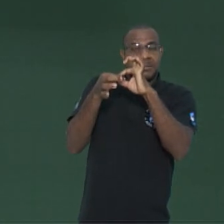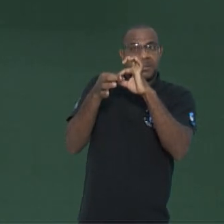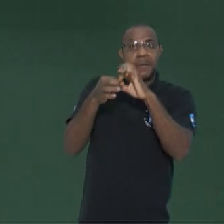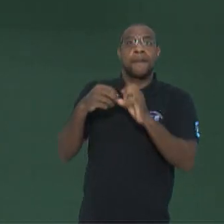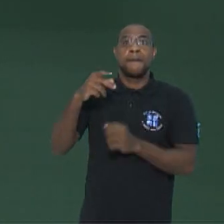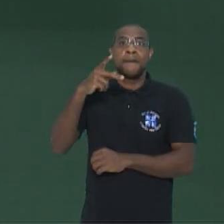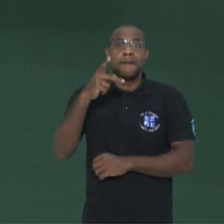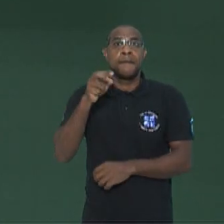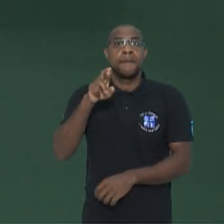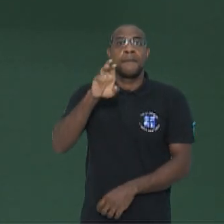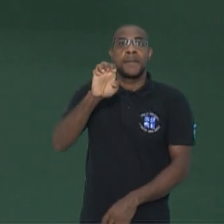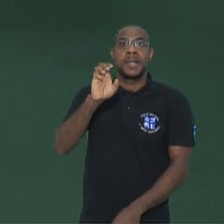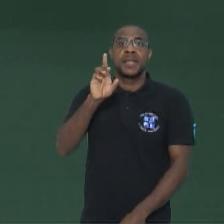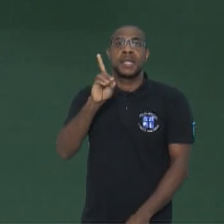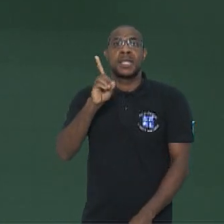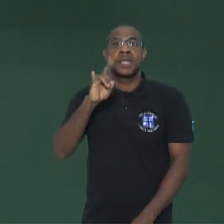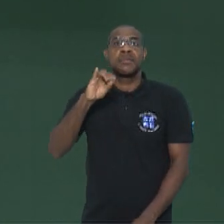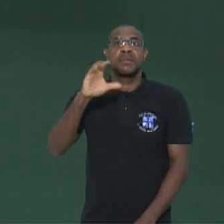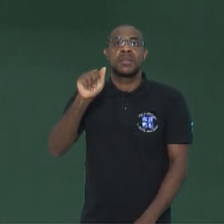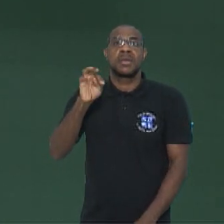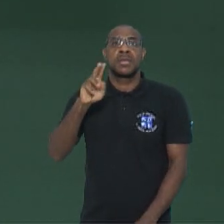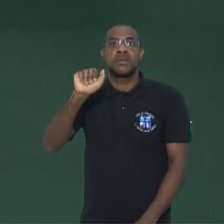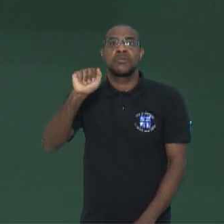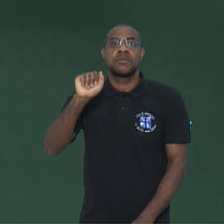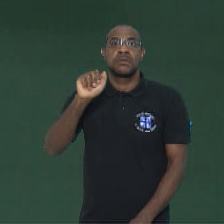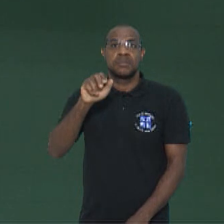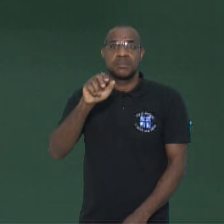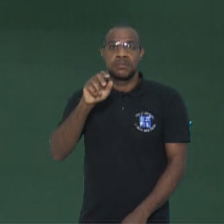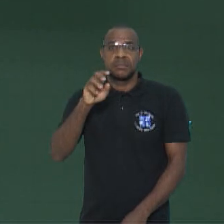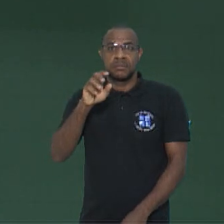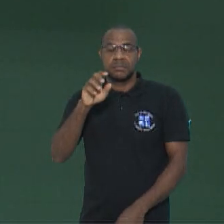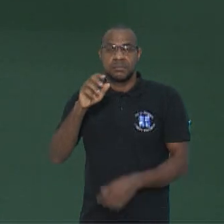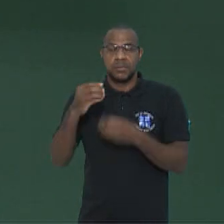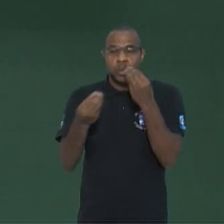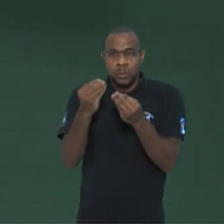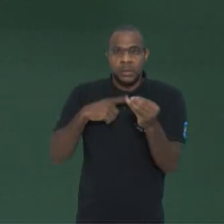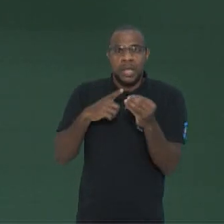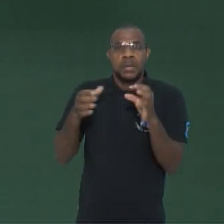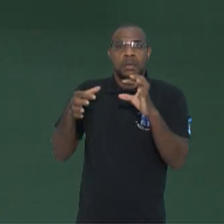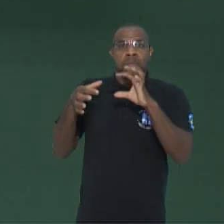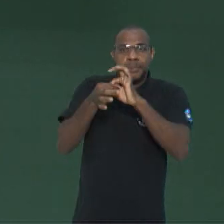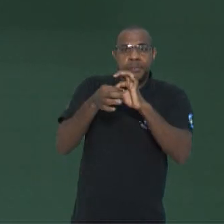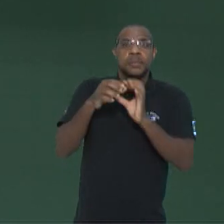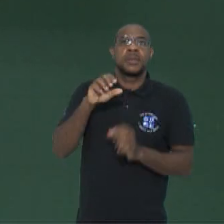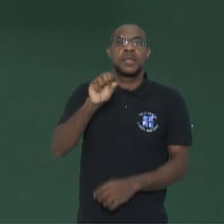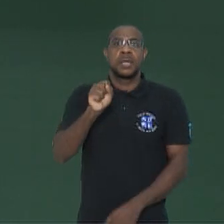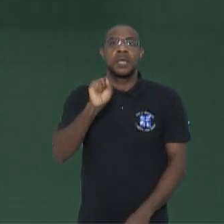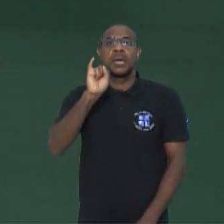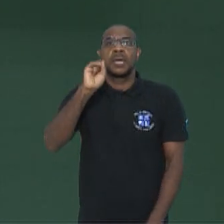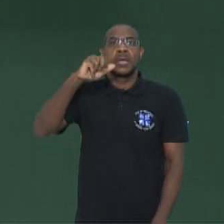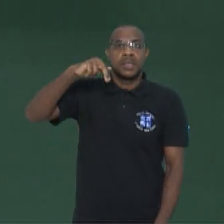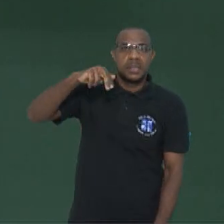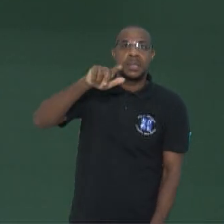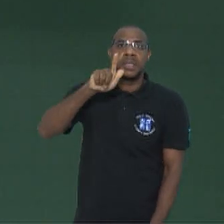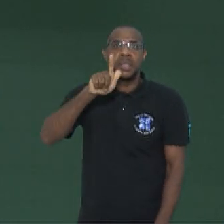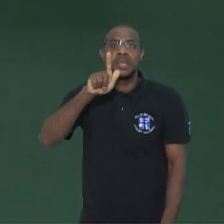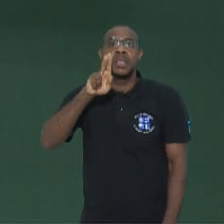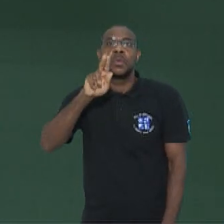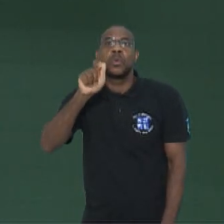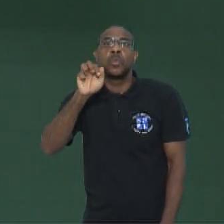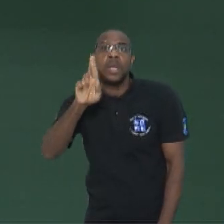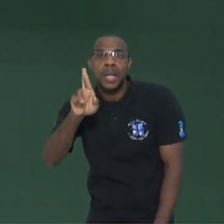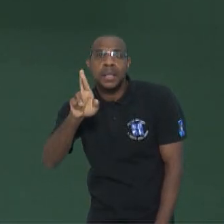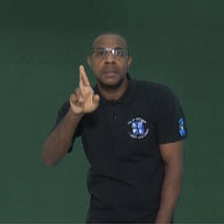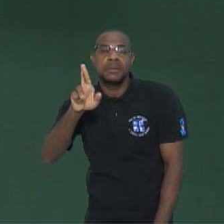uma criação, está no singular. Ah, então tudo bem, eu posso sim deixar, eu devo deixar, aliás,